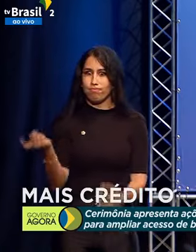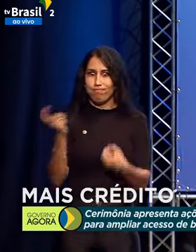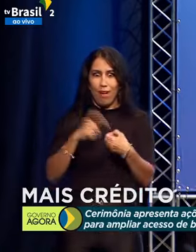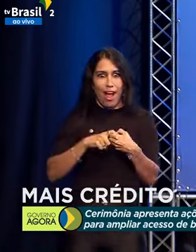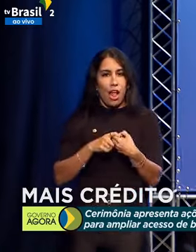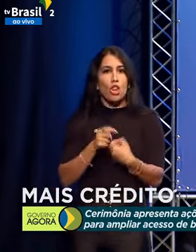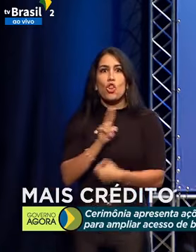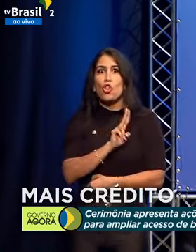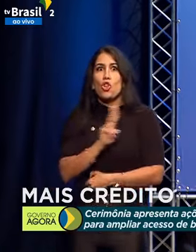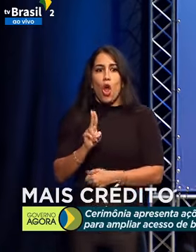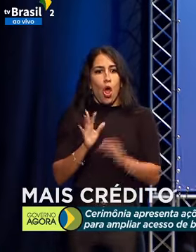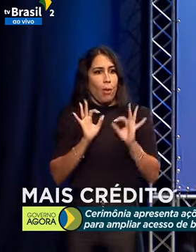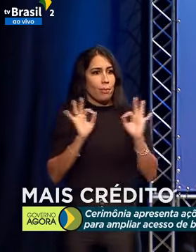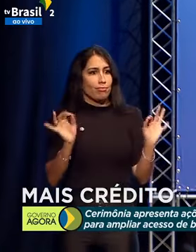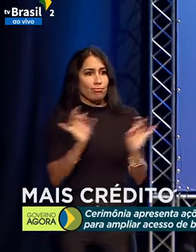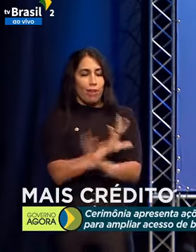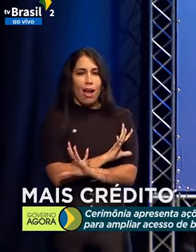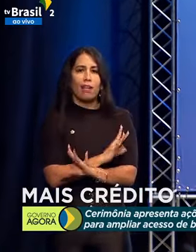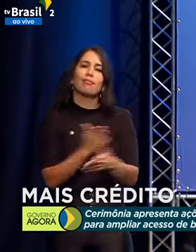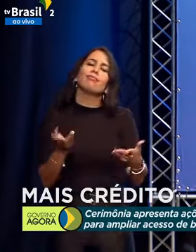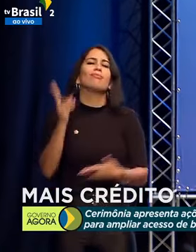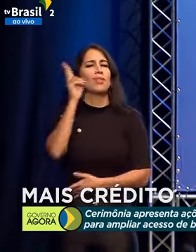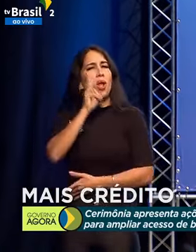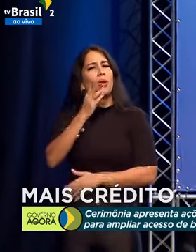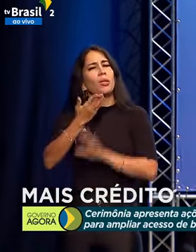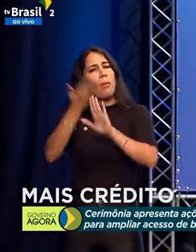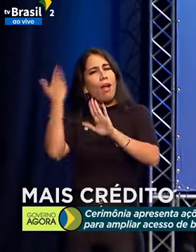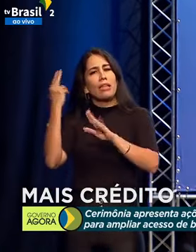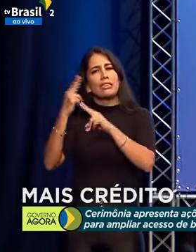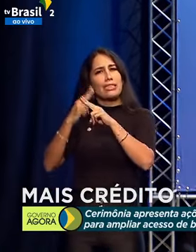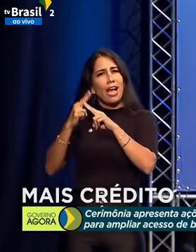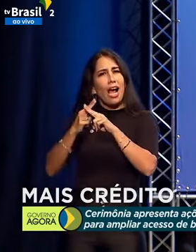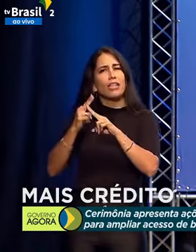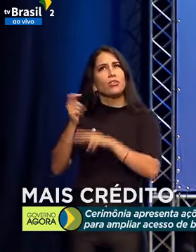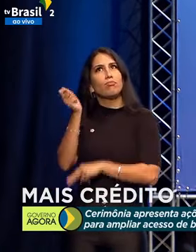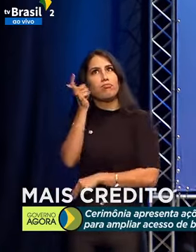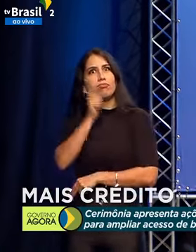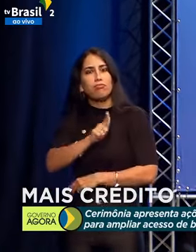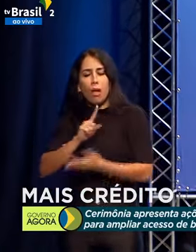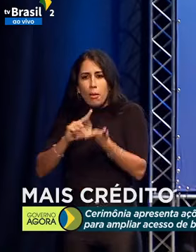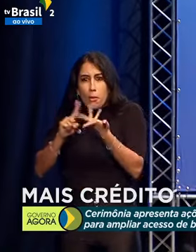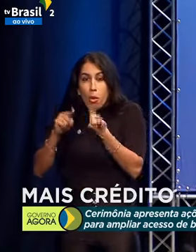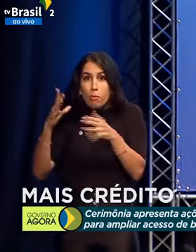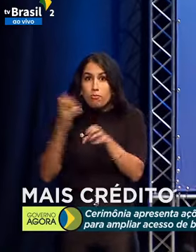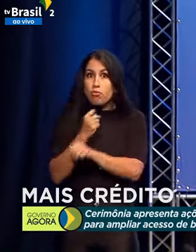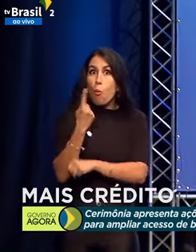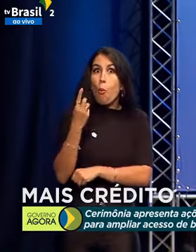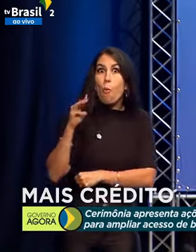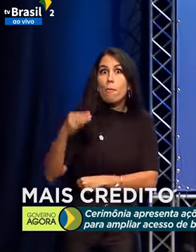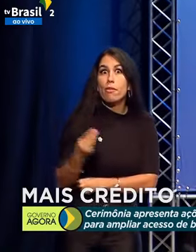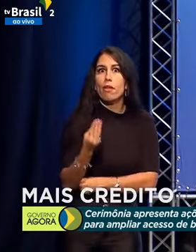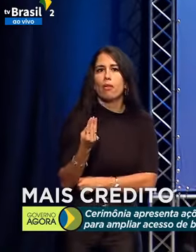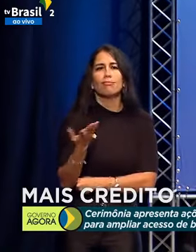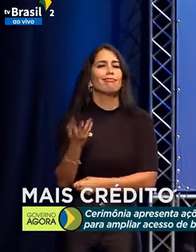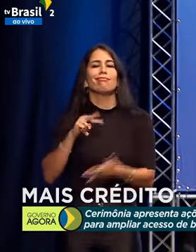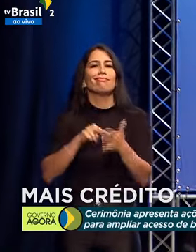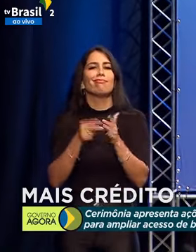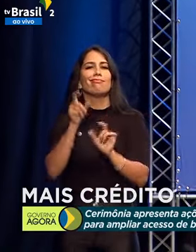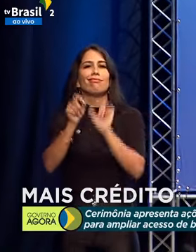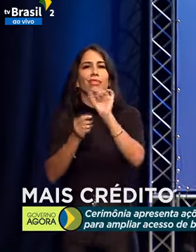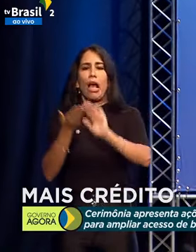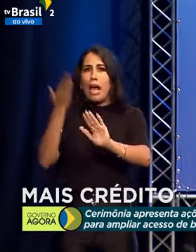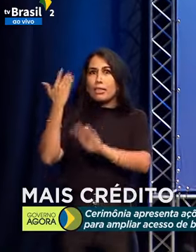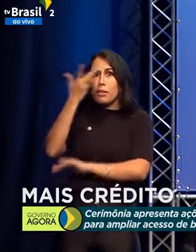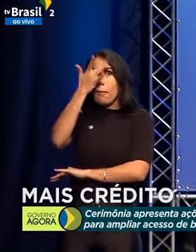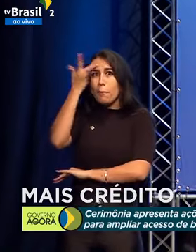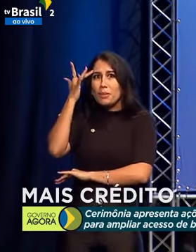não me engano, a Caixa já fez mais de 1 milhão de operações nesse sentido. Ou seja, todos aqueles brasileiros que estavam à